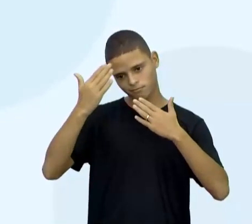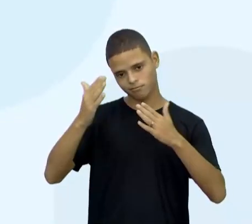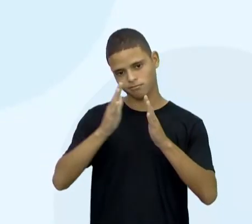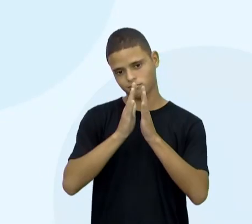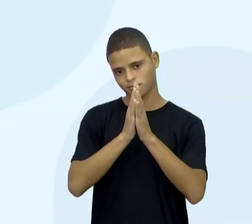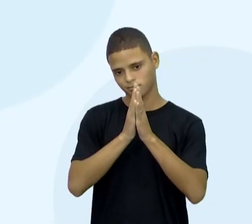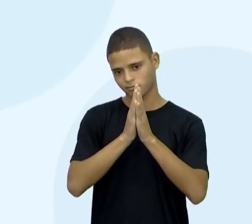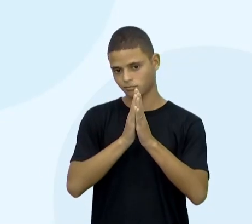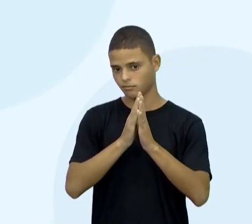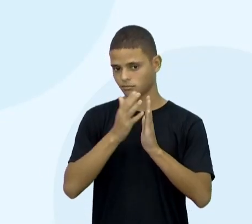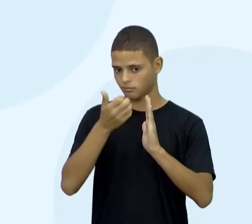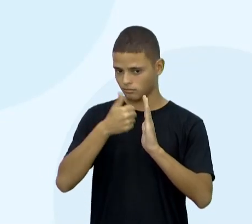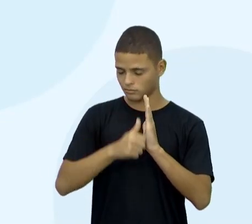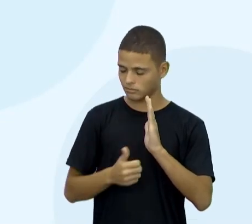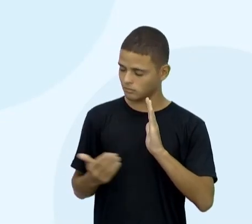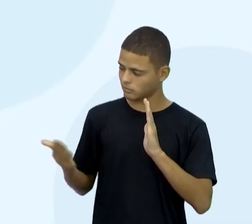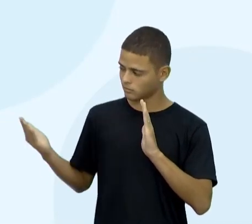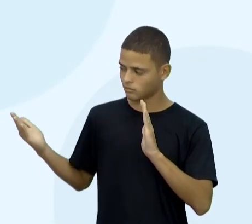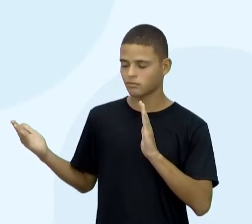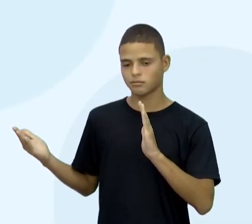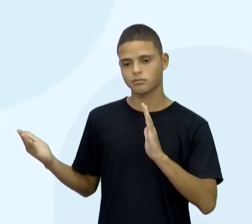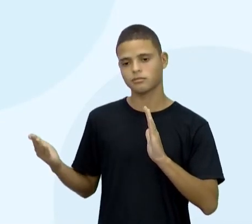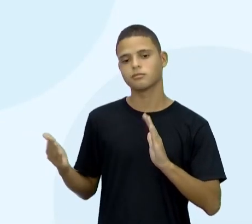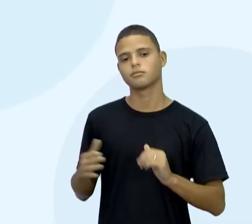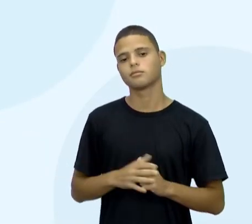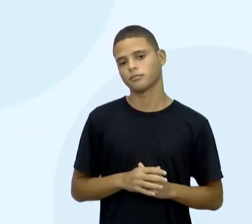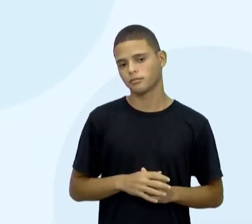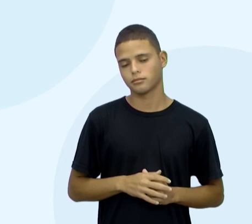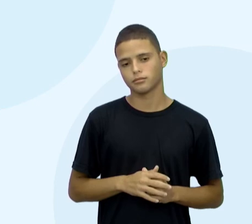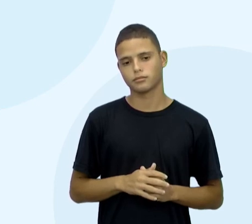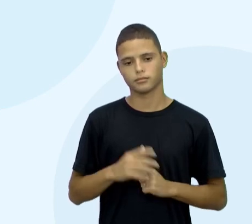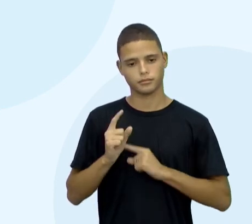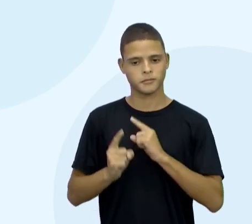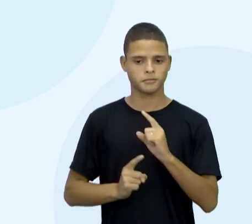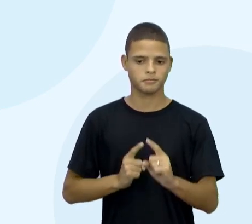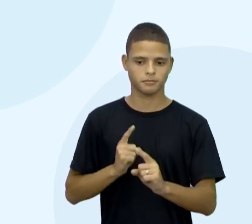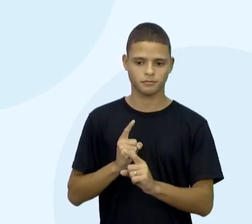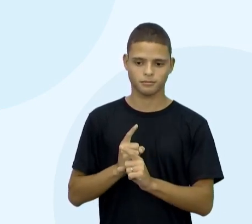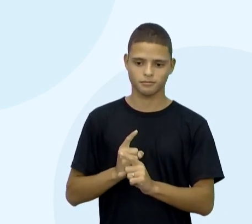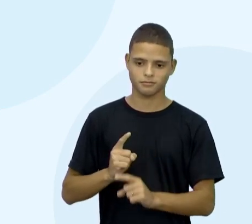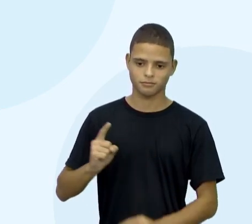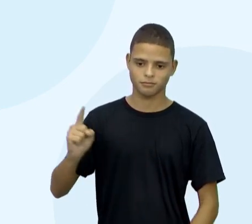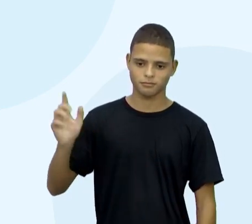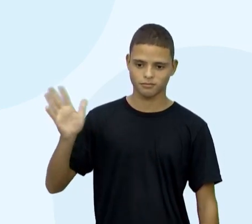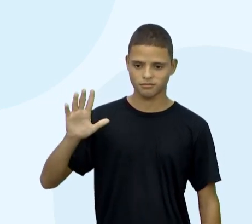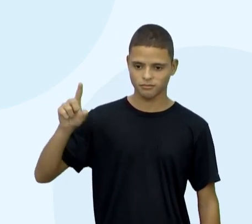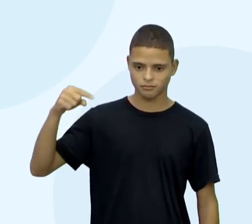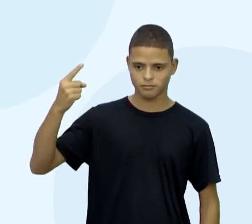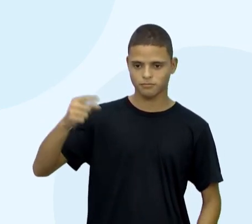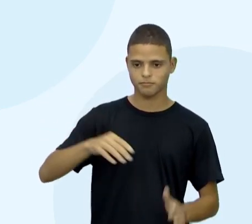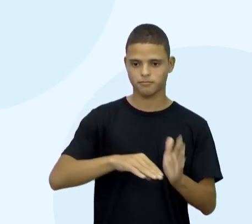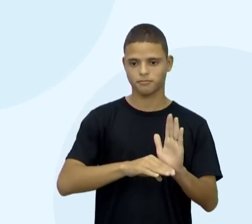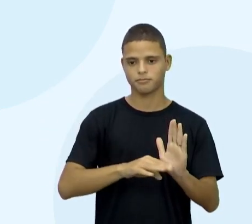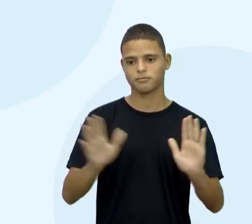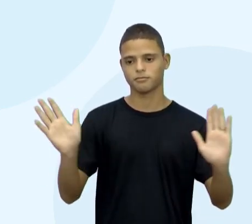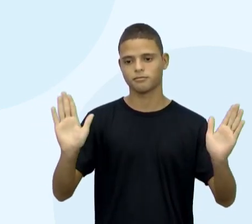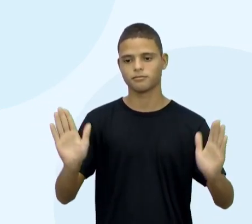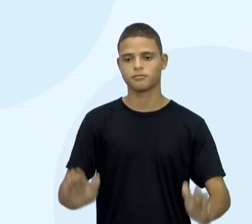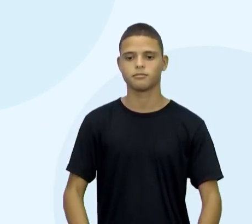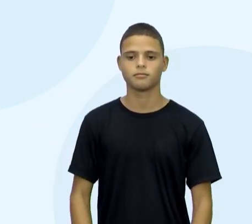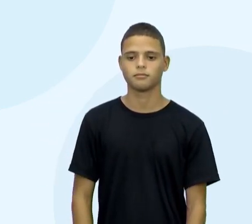de analisar e avaliar nossa aula, que é o code para vocês. E a gente se encontra no próximo vídeo. Não perca. Tchau!